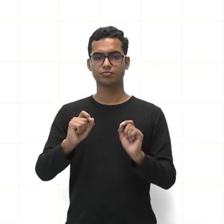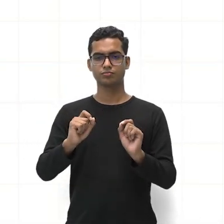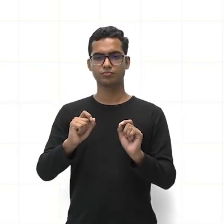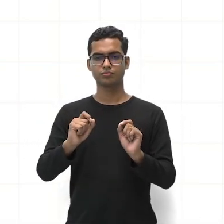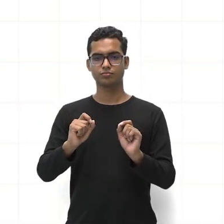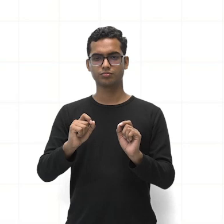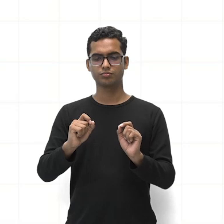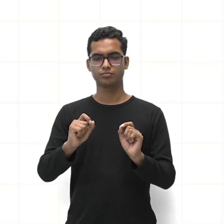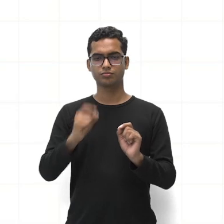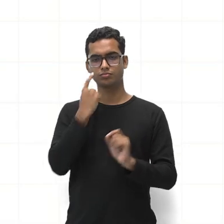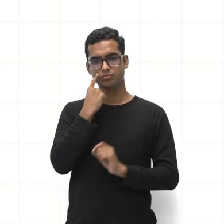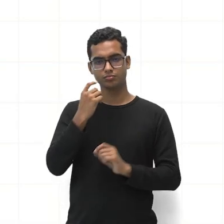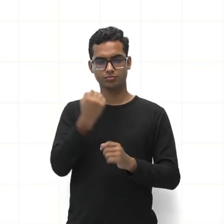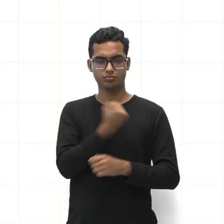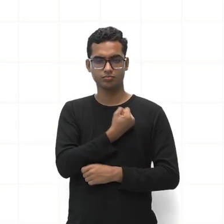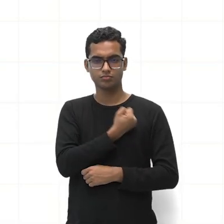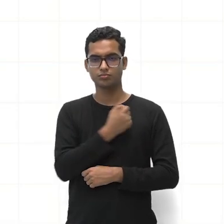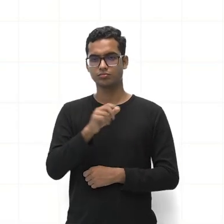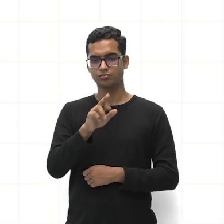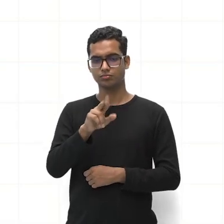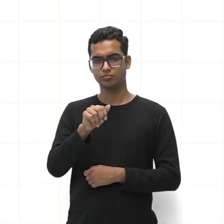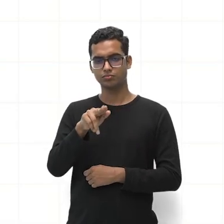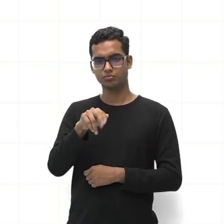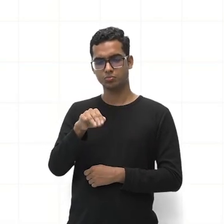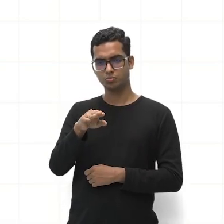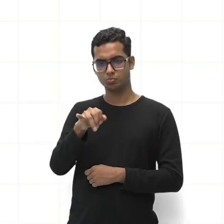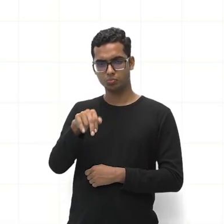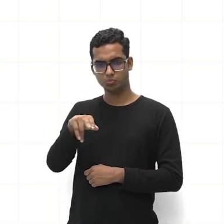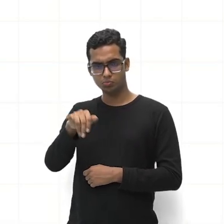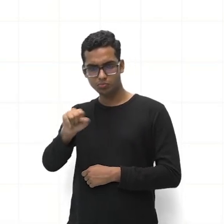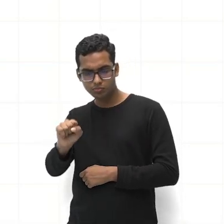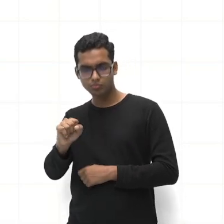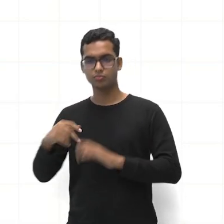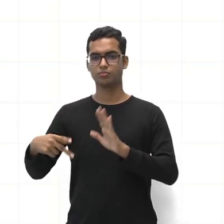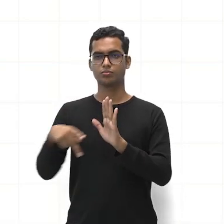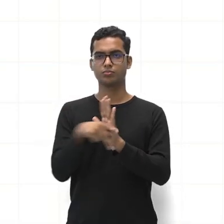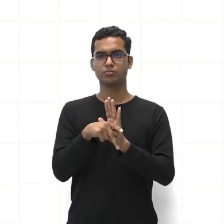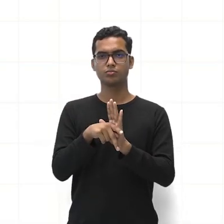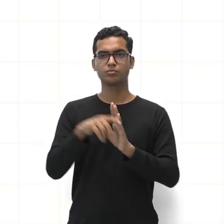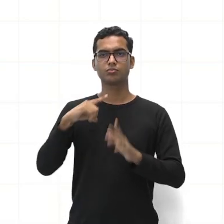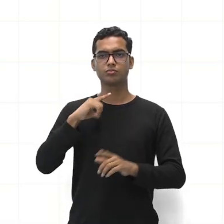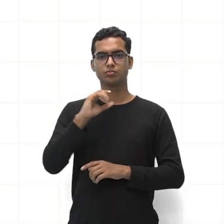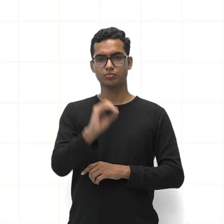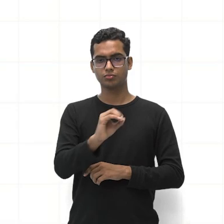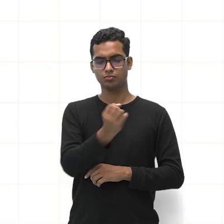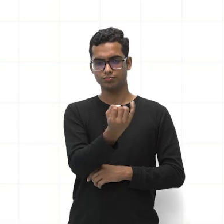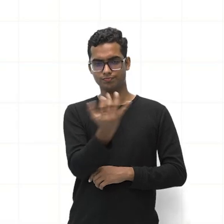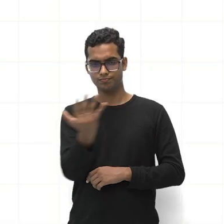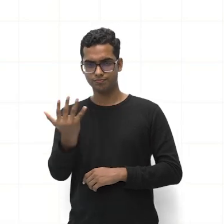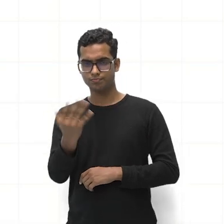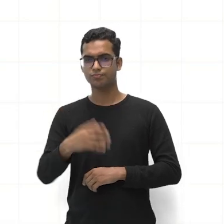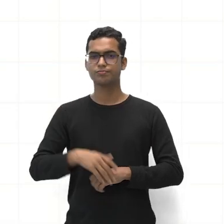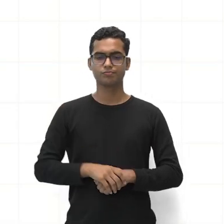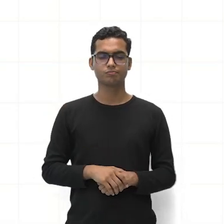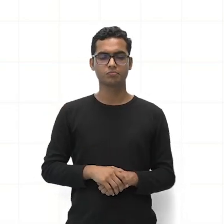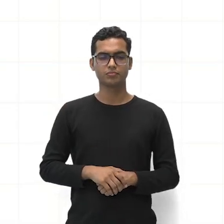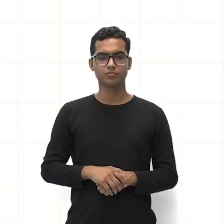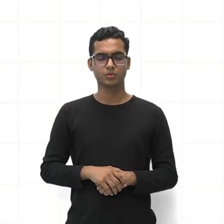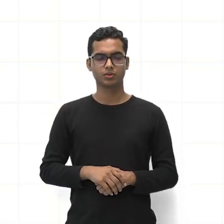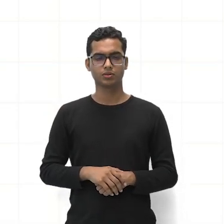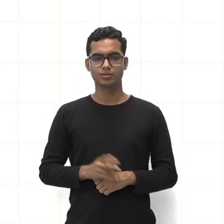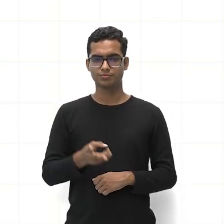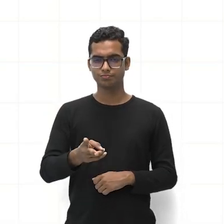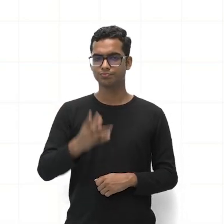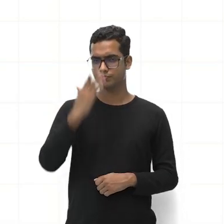forma decimal. Então, como é de praxe, nós sempre fazemos a definição do nosso conteúdo para que a